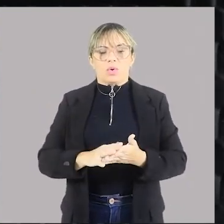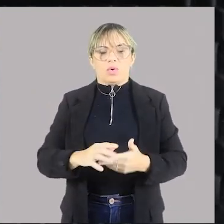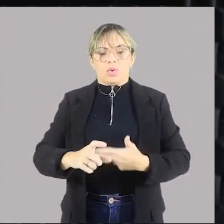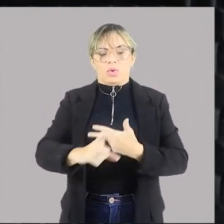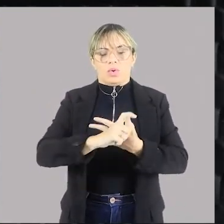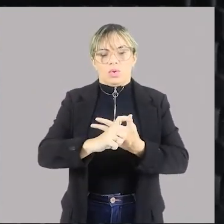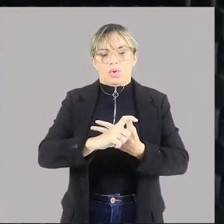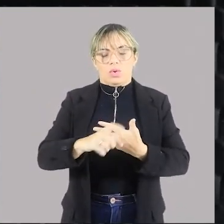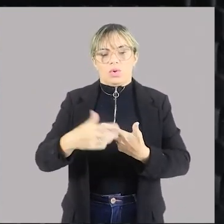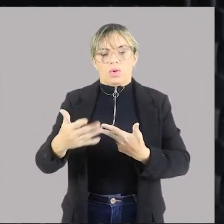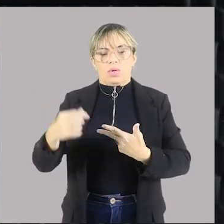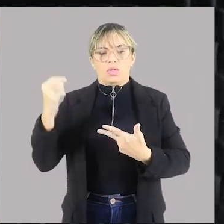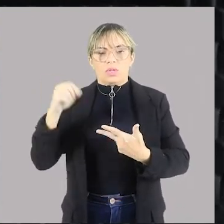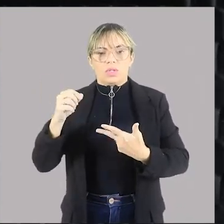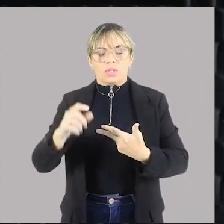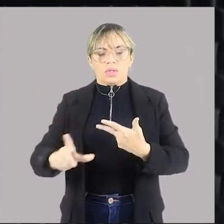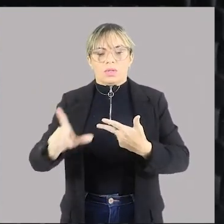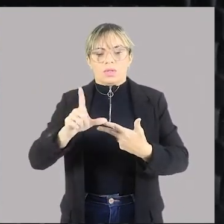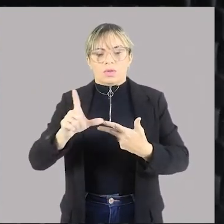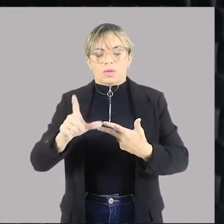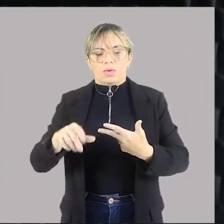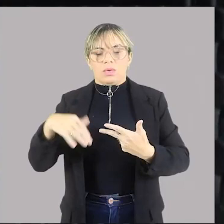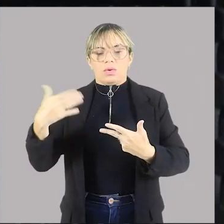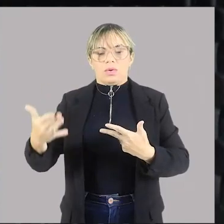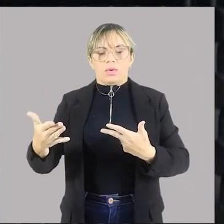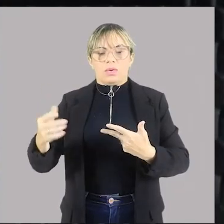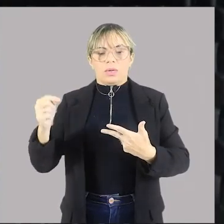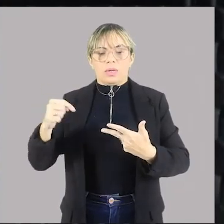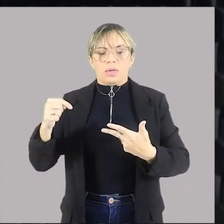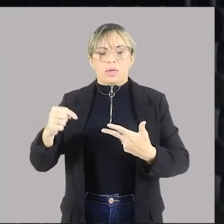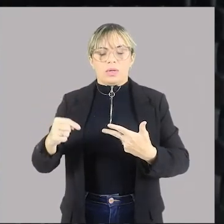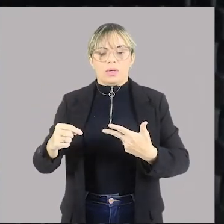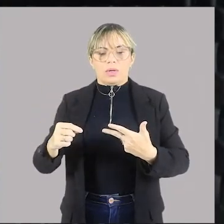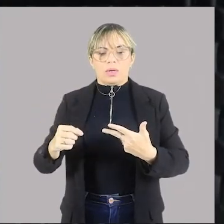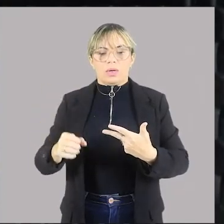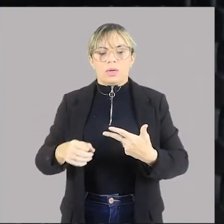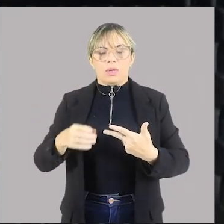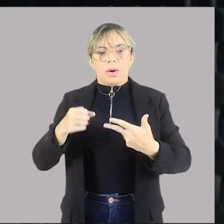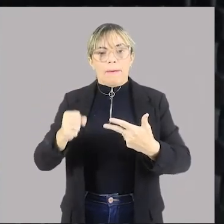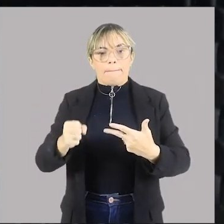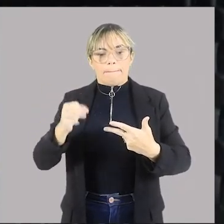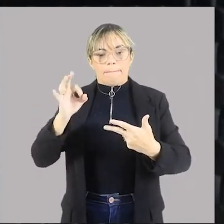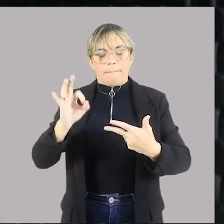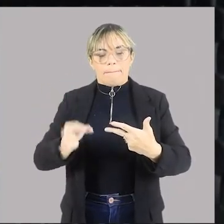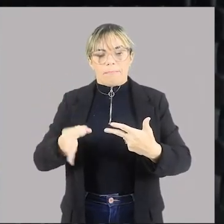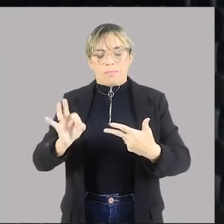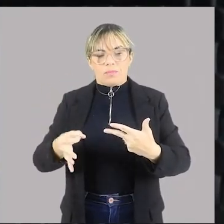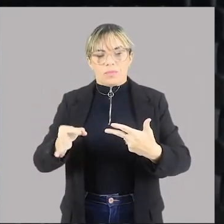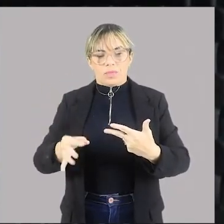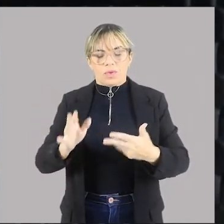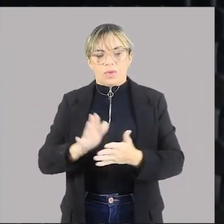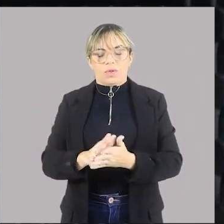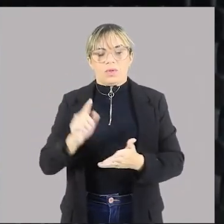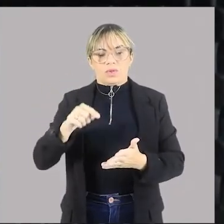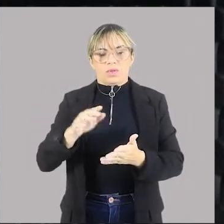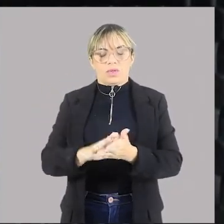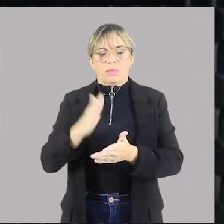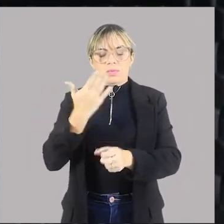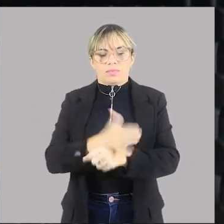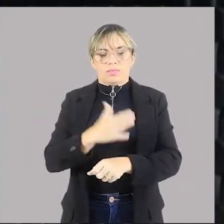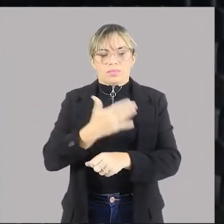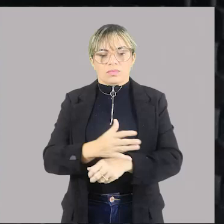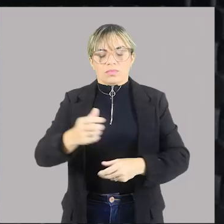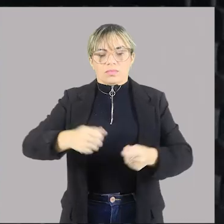está trabalhando, se for o legislativo, se for o poder jurisdicional e estiverem atuando na função